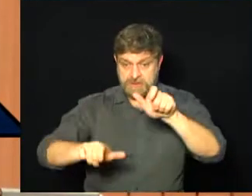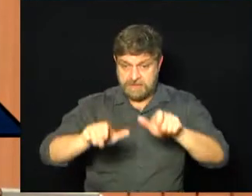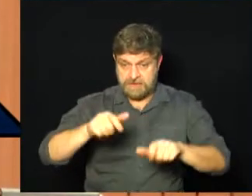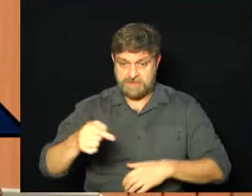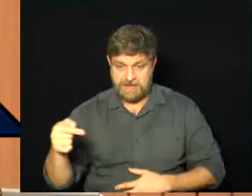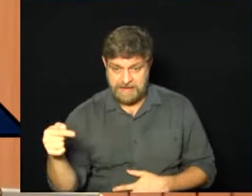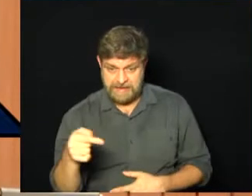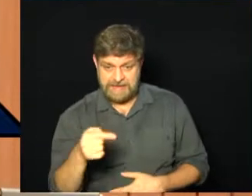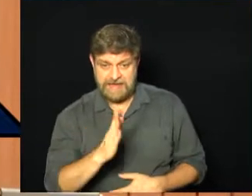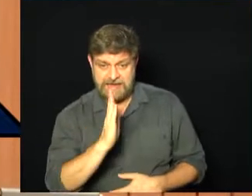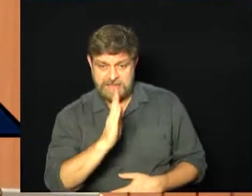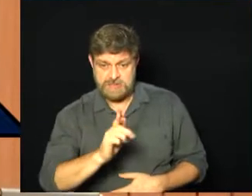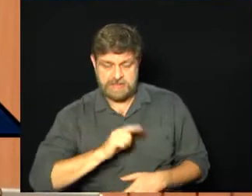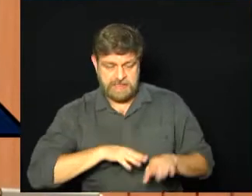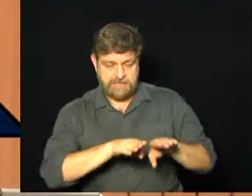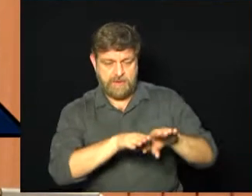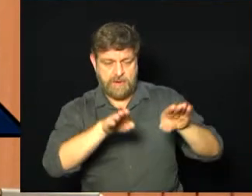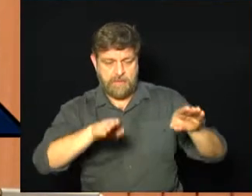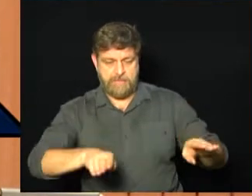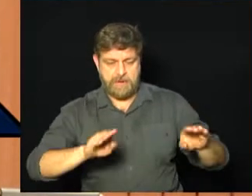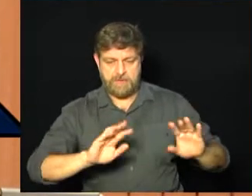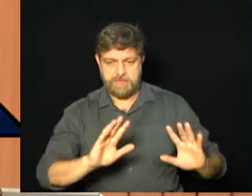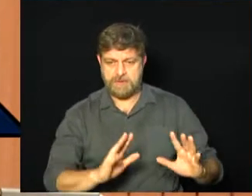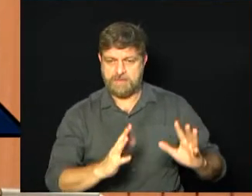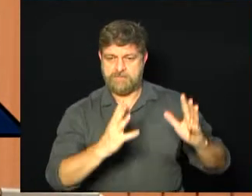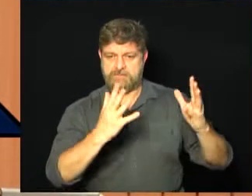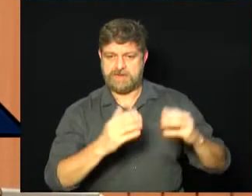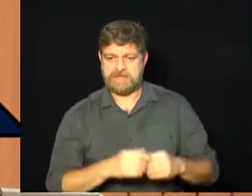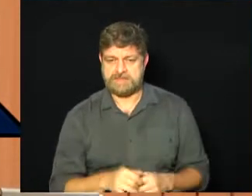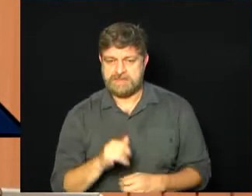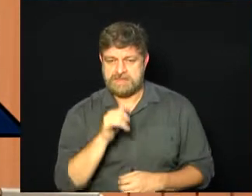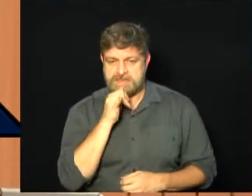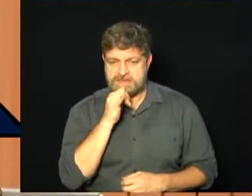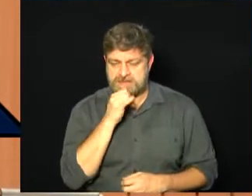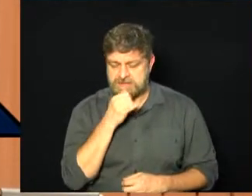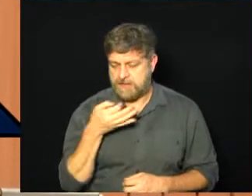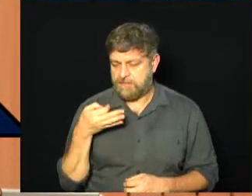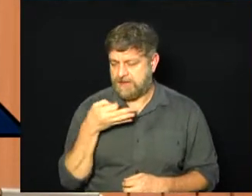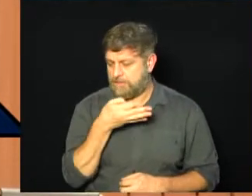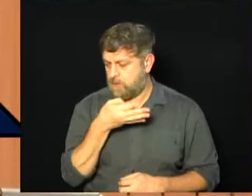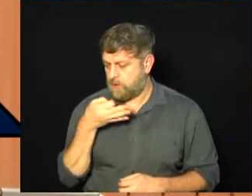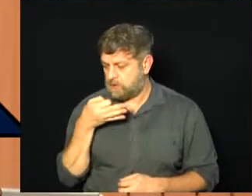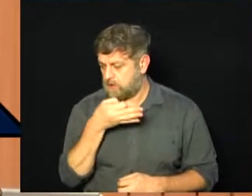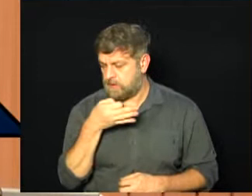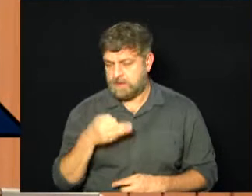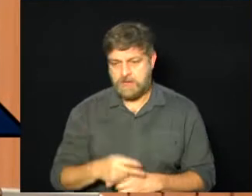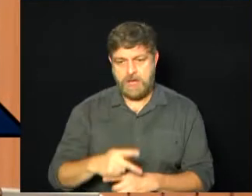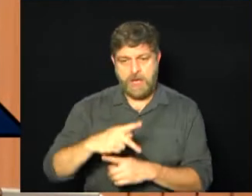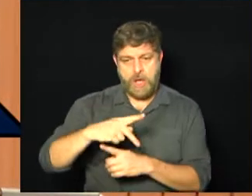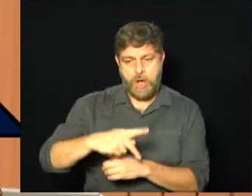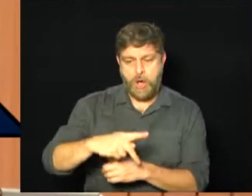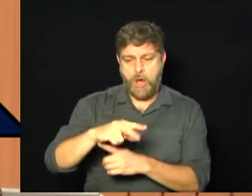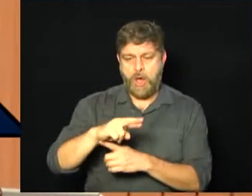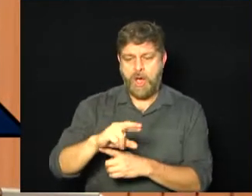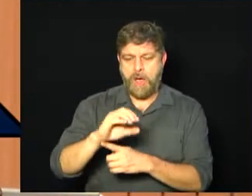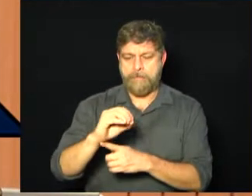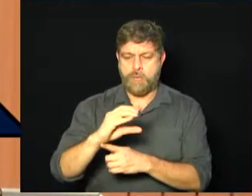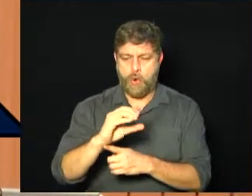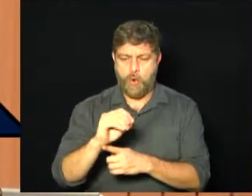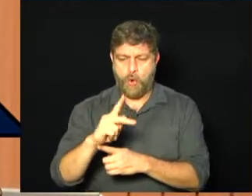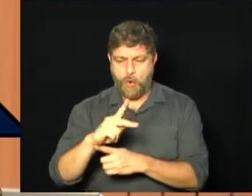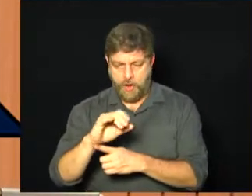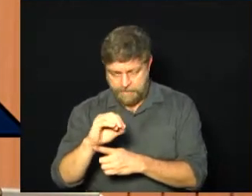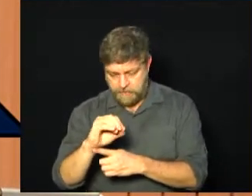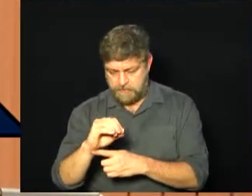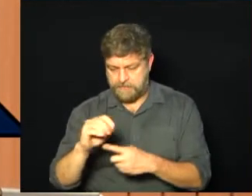seu palco para espetáculos como o monólogo de Procópio Ferreira e para apresentação de artistas